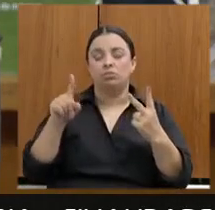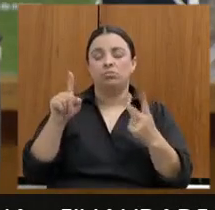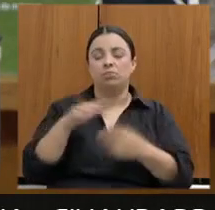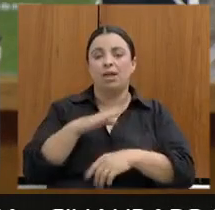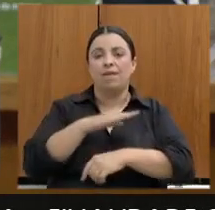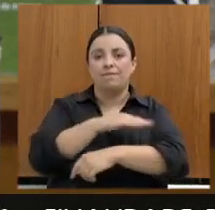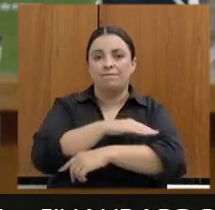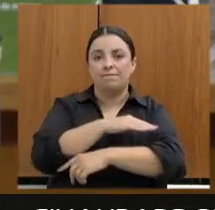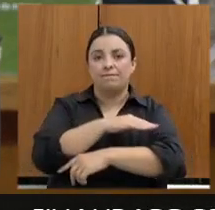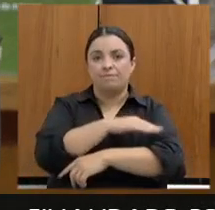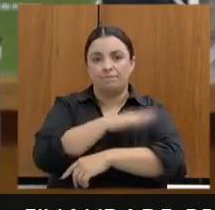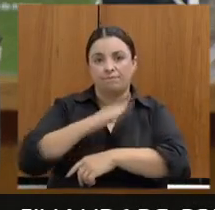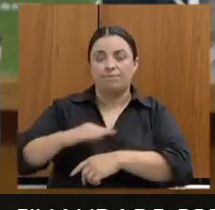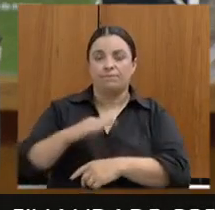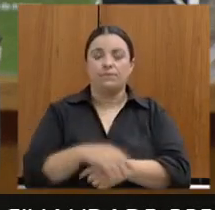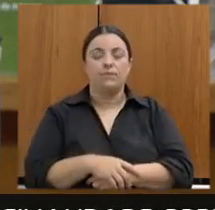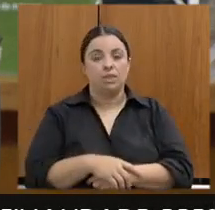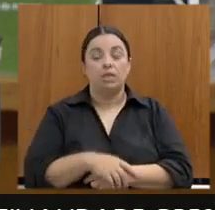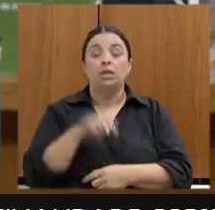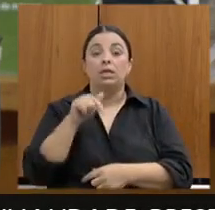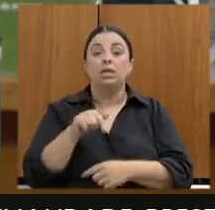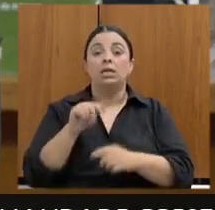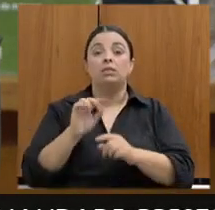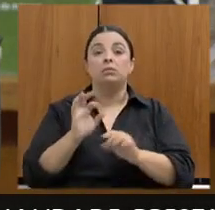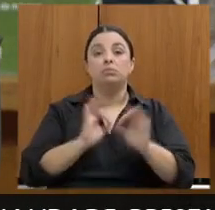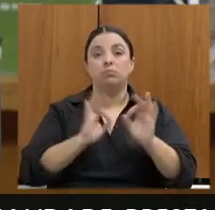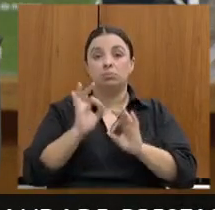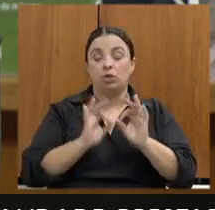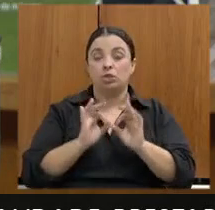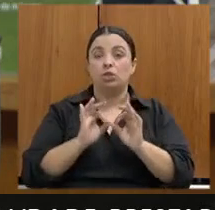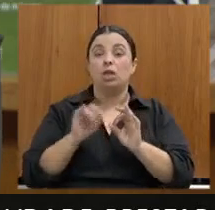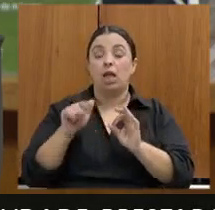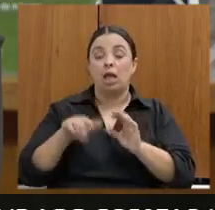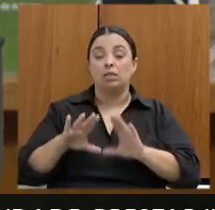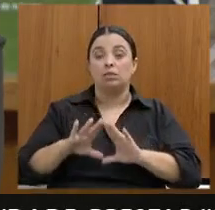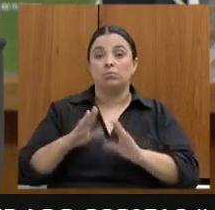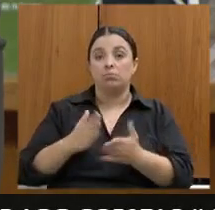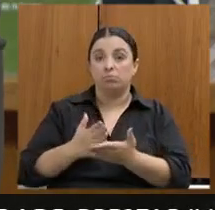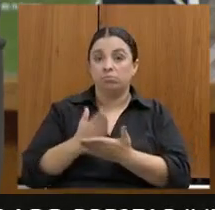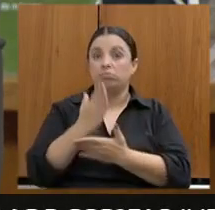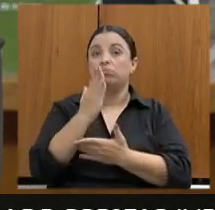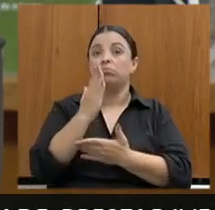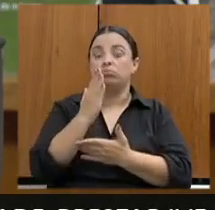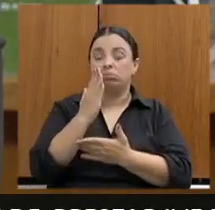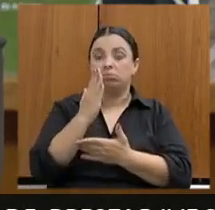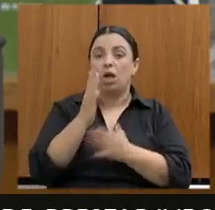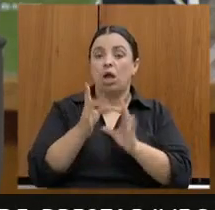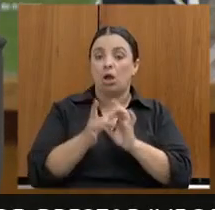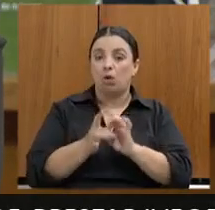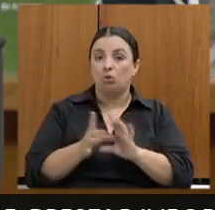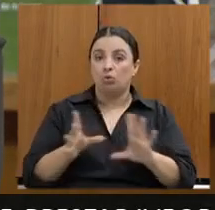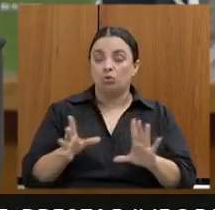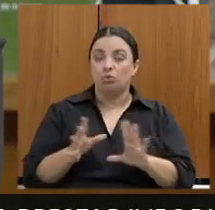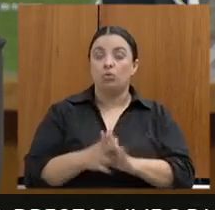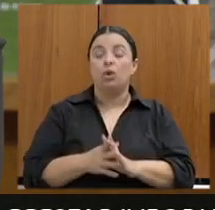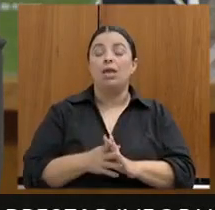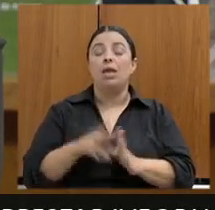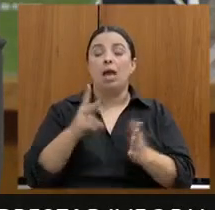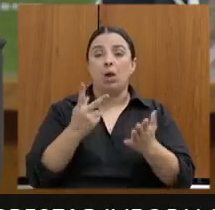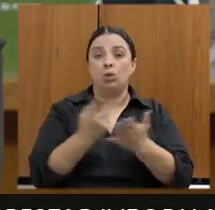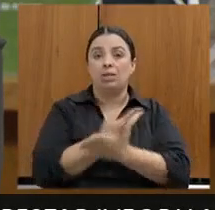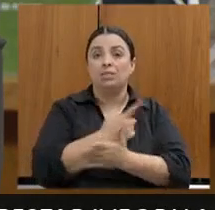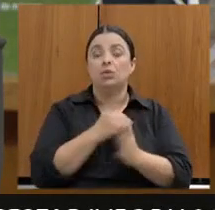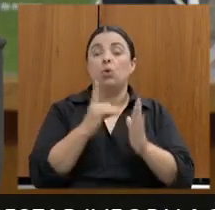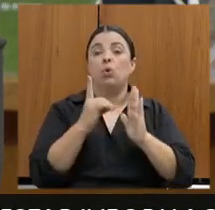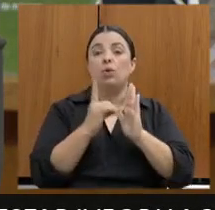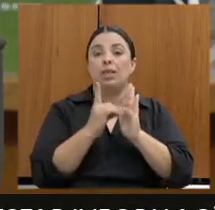esse projeto foi autorizado pela Assembleia Legislativa e nós fizemos então a o decreto de